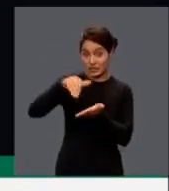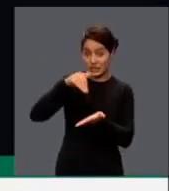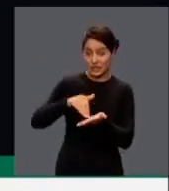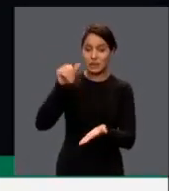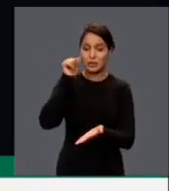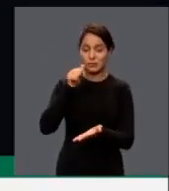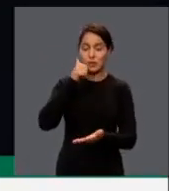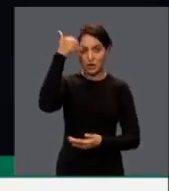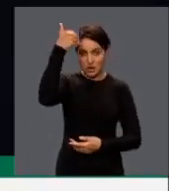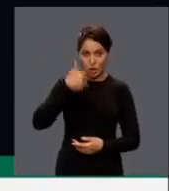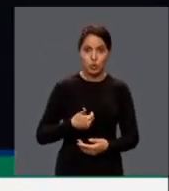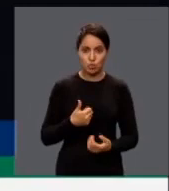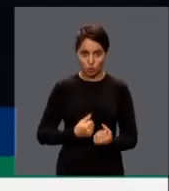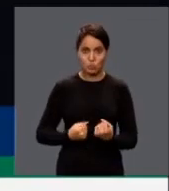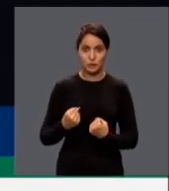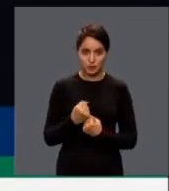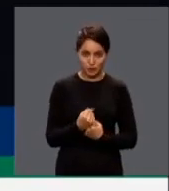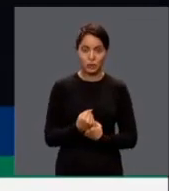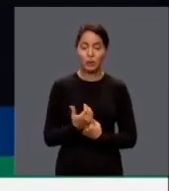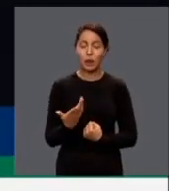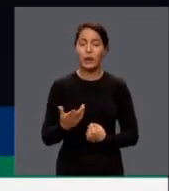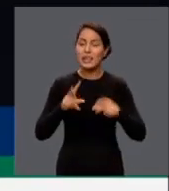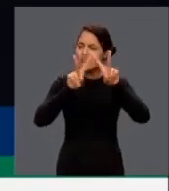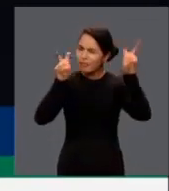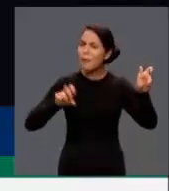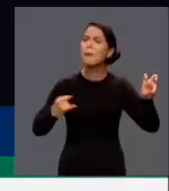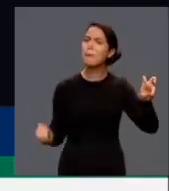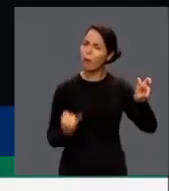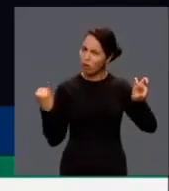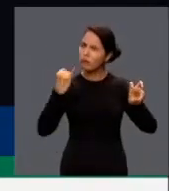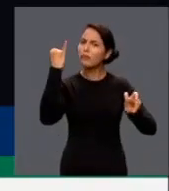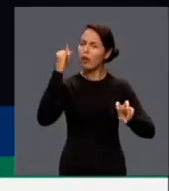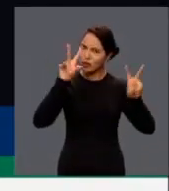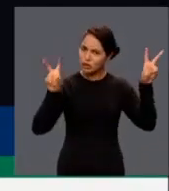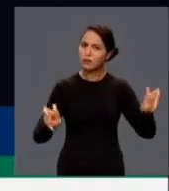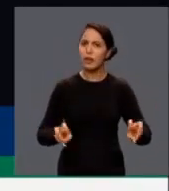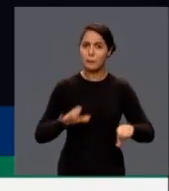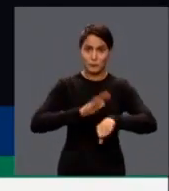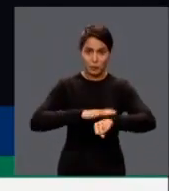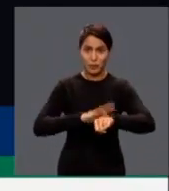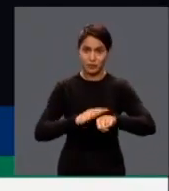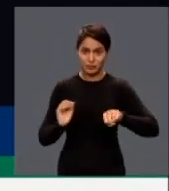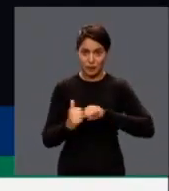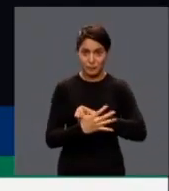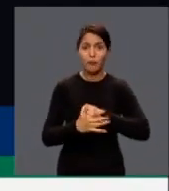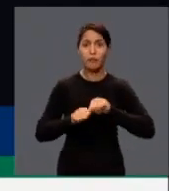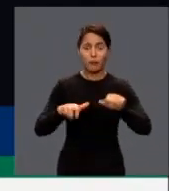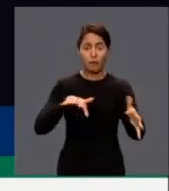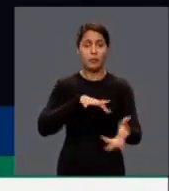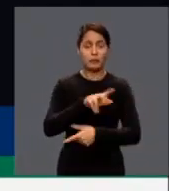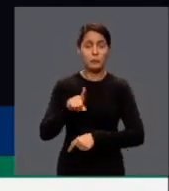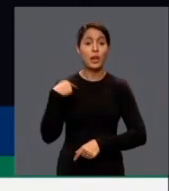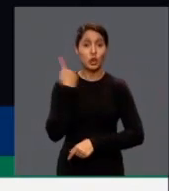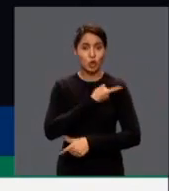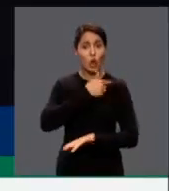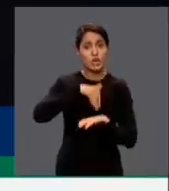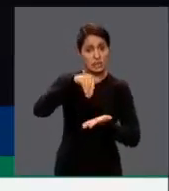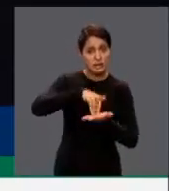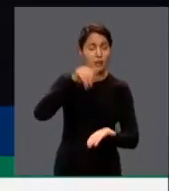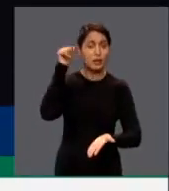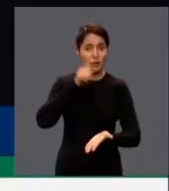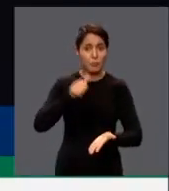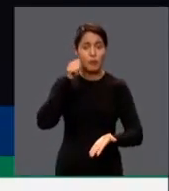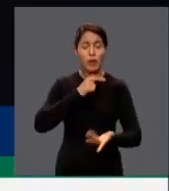como procuradora adjunta, este tema tão importante, mesmo em momentos de pandemia, a nossa Secretaria da Mulher preocupada com os